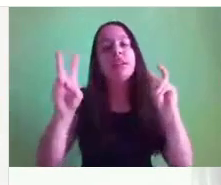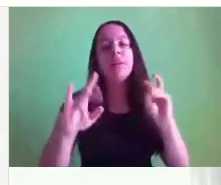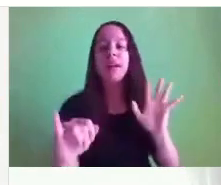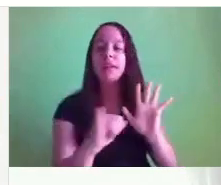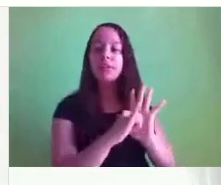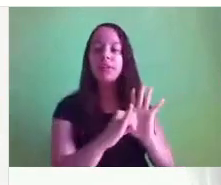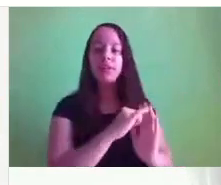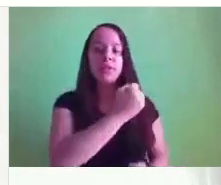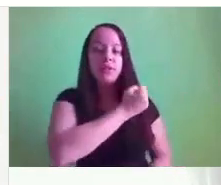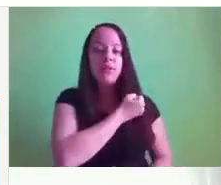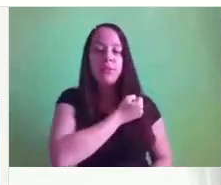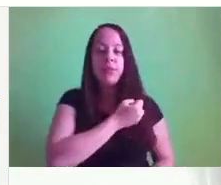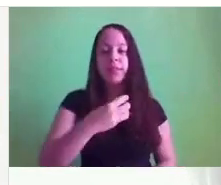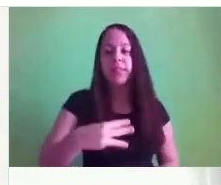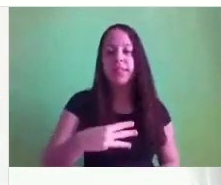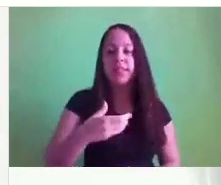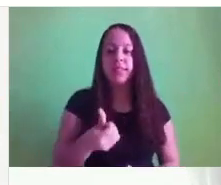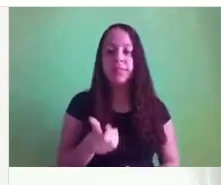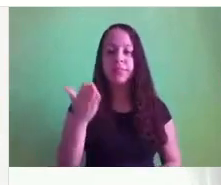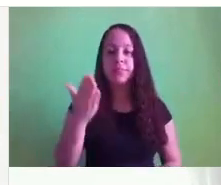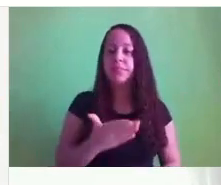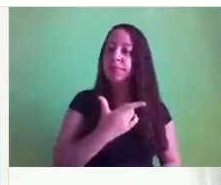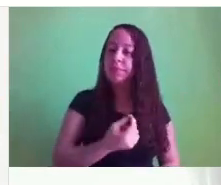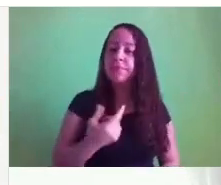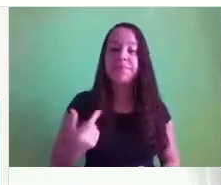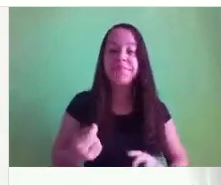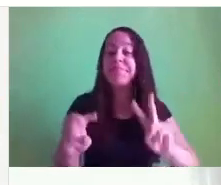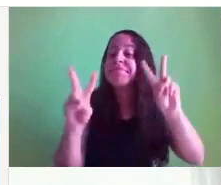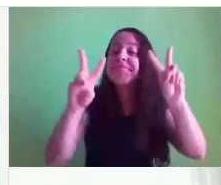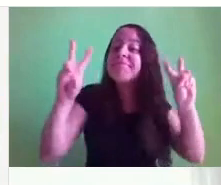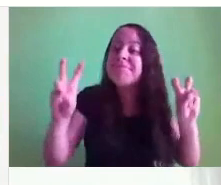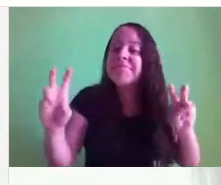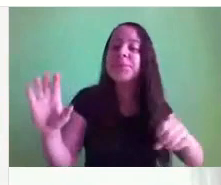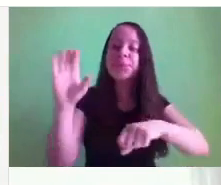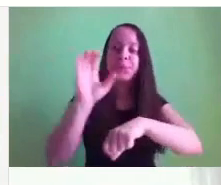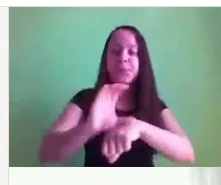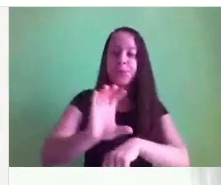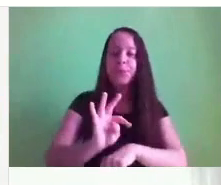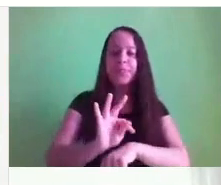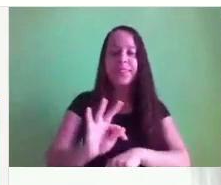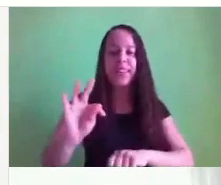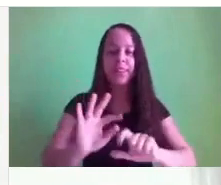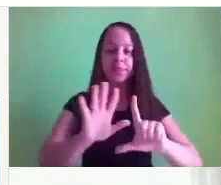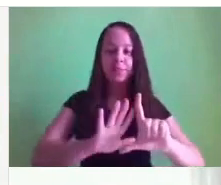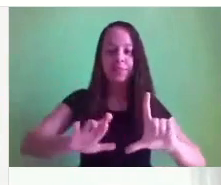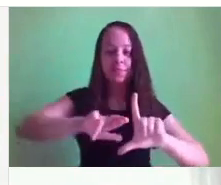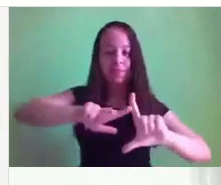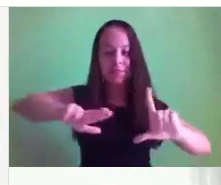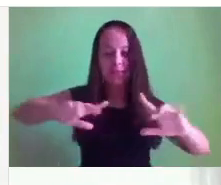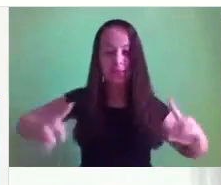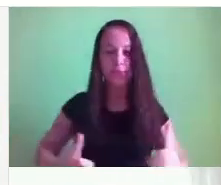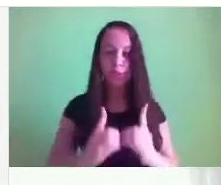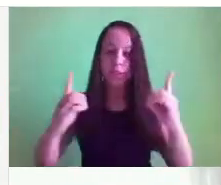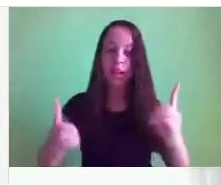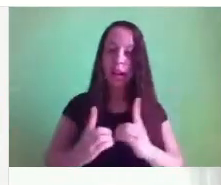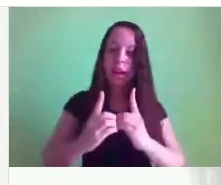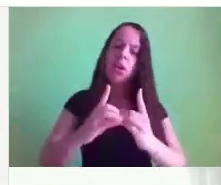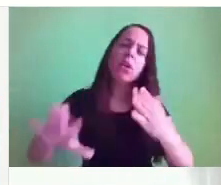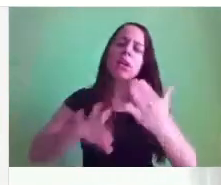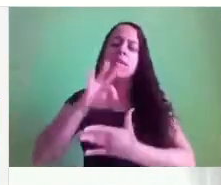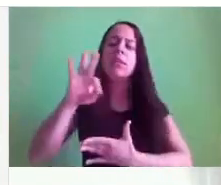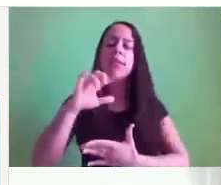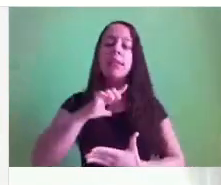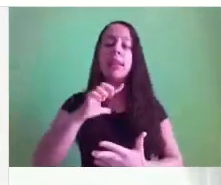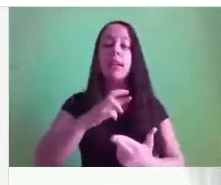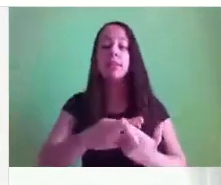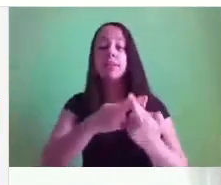2020, curso técnico subsequente em multimeios didáticos. O sorteio ocorrerá sobre a responsabilidade